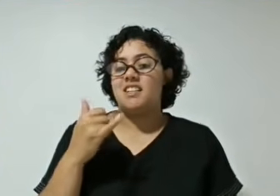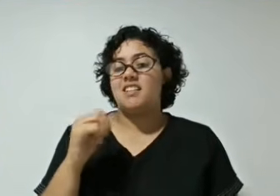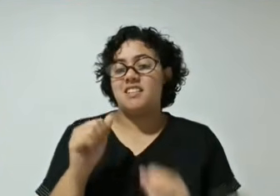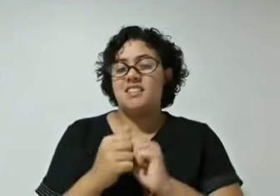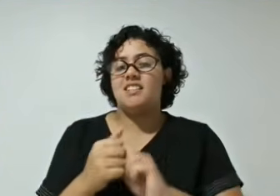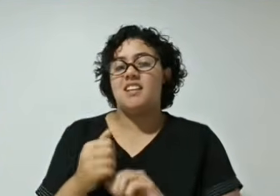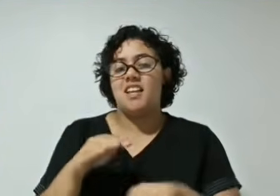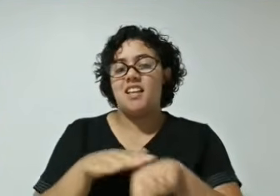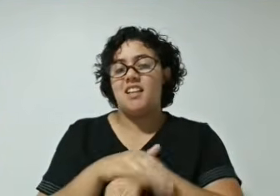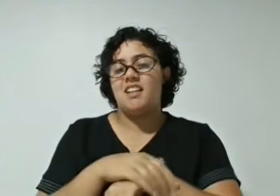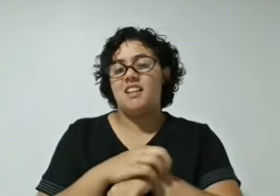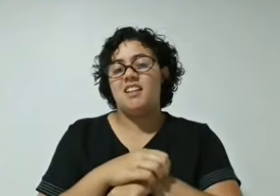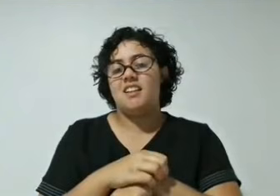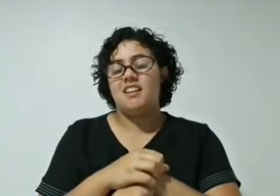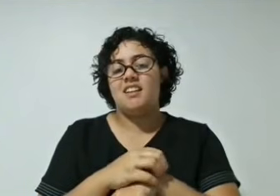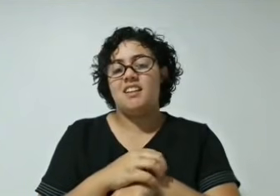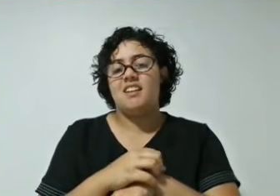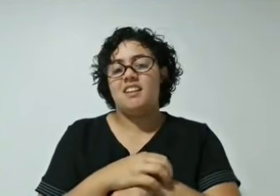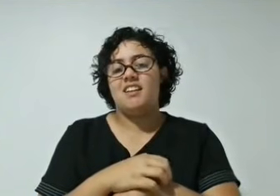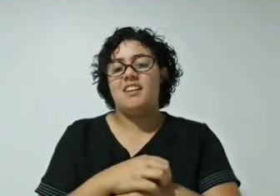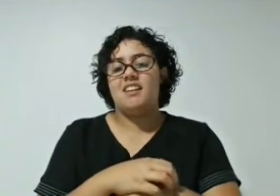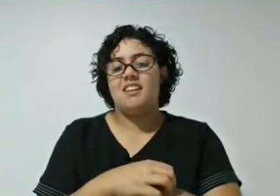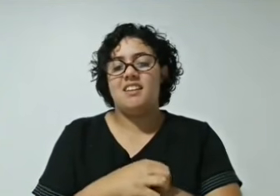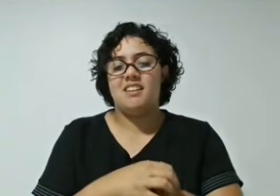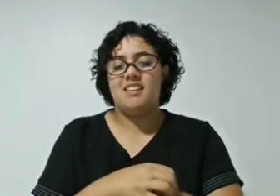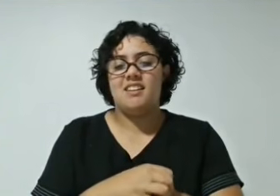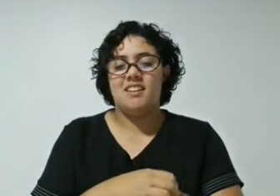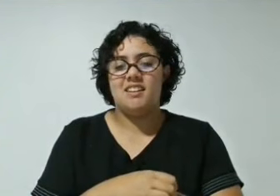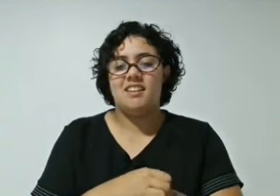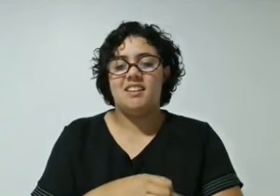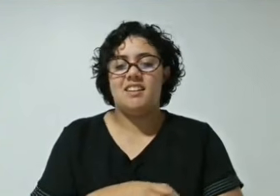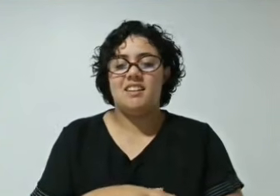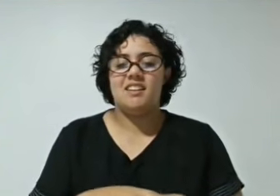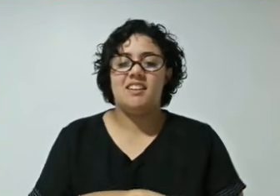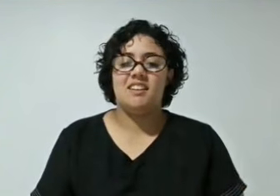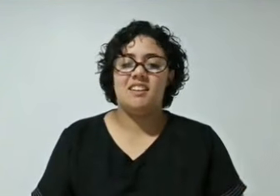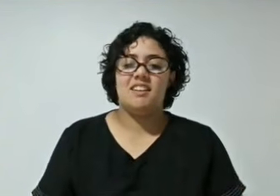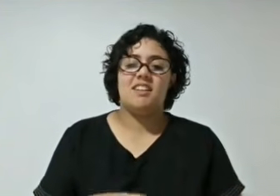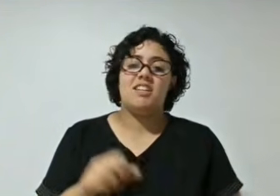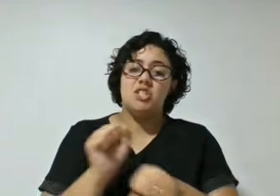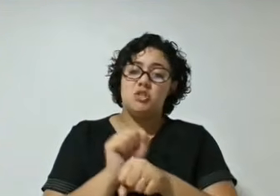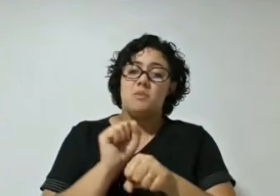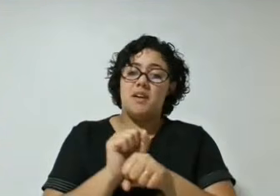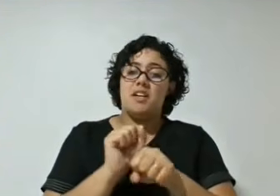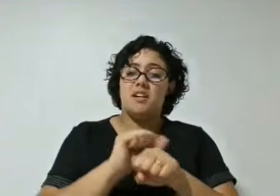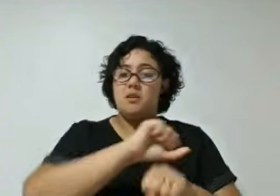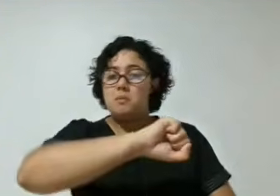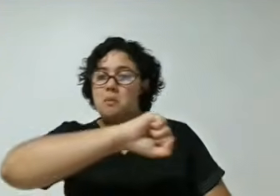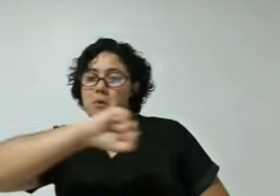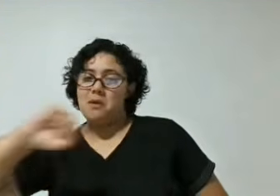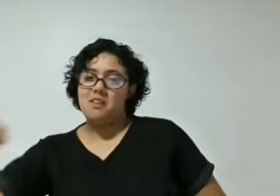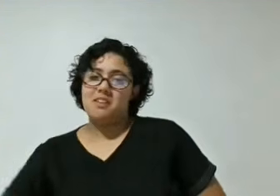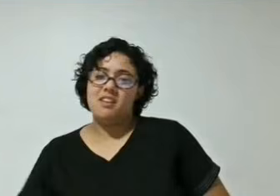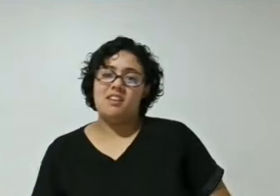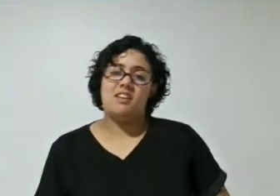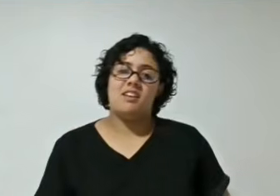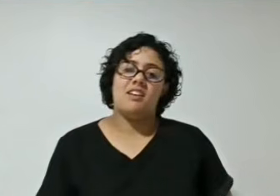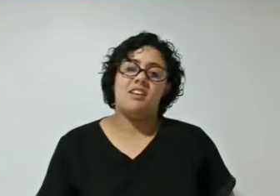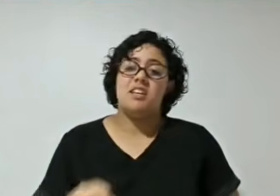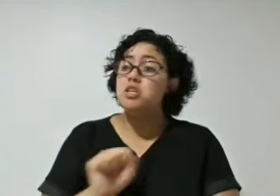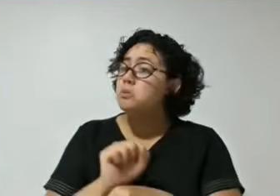né? E porteiro, ele não para. E nisso, os meninos tentando subir o portão, entrar no Centro Cultural. Espera aí, não pode não,